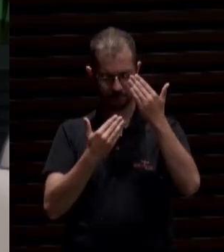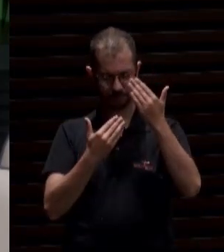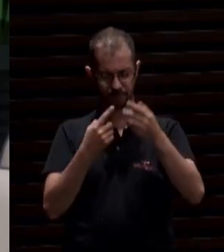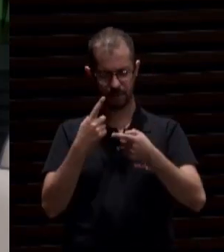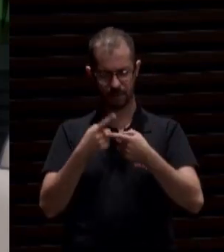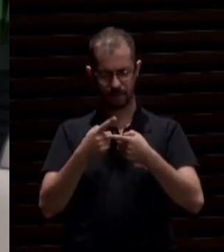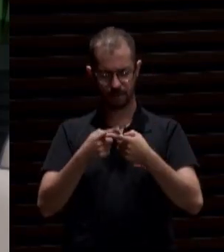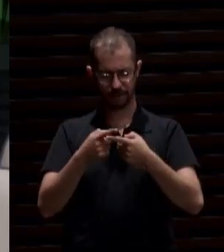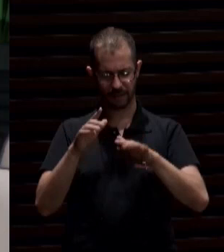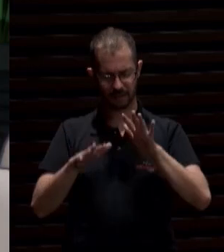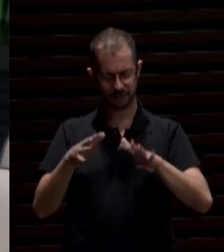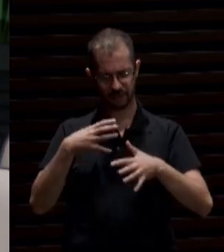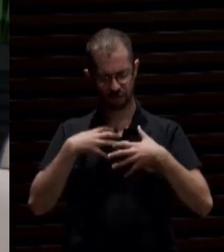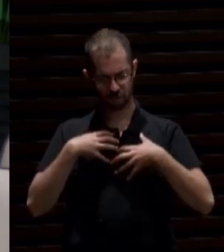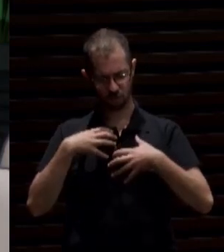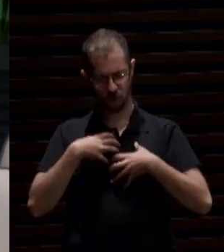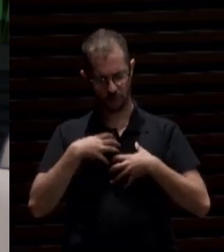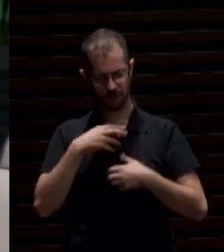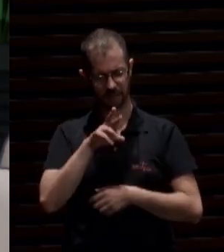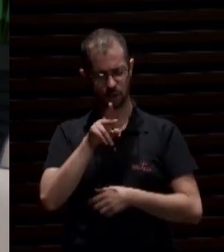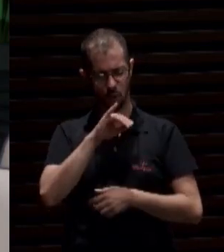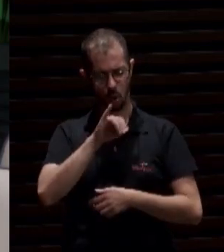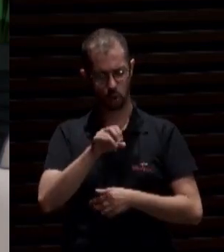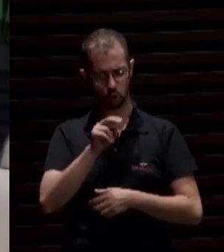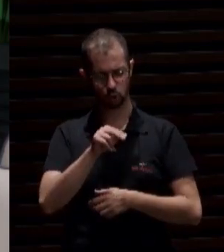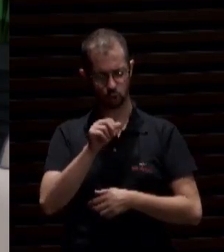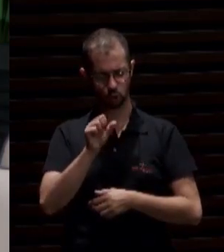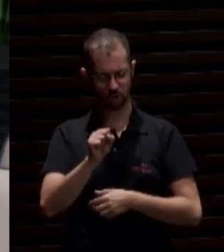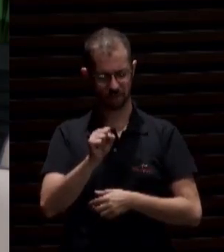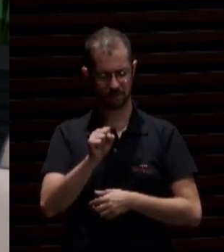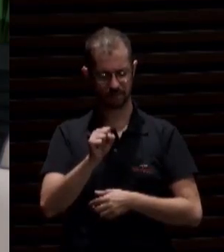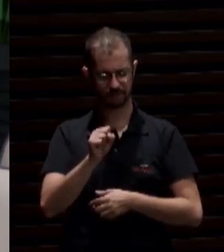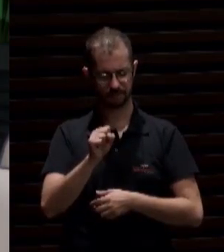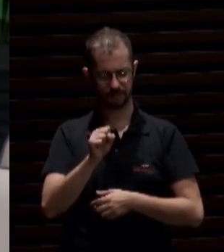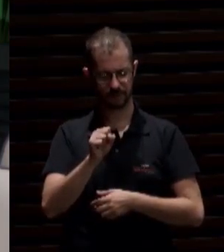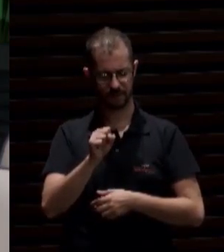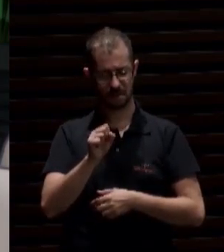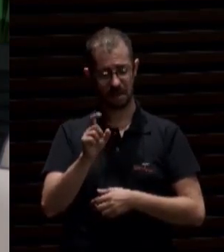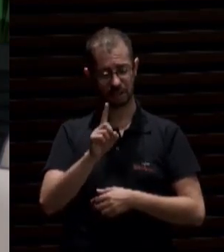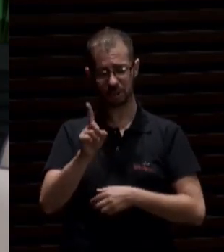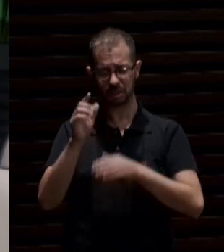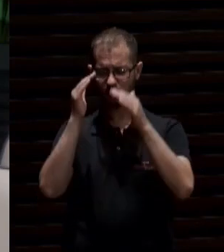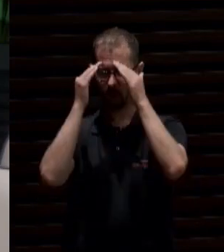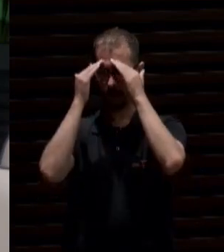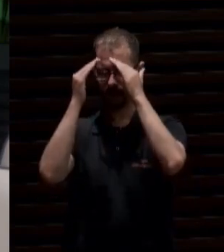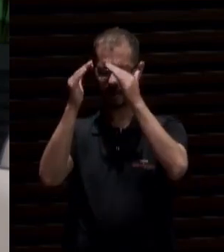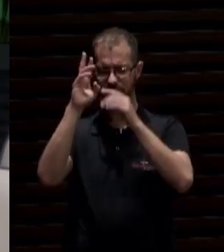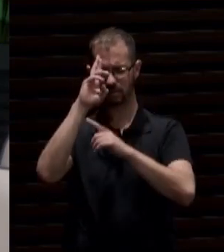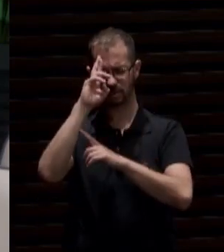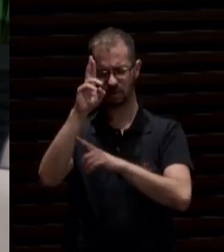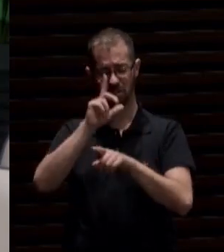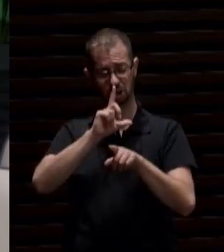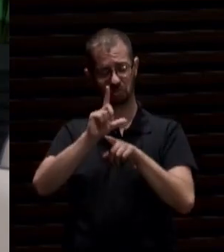que nós nos comportamos igual a Jonas. A gente peca contra o Senhor, desobedece o Senhor, foge